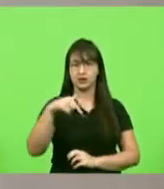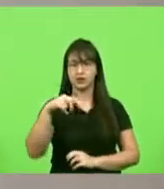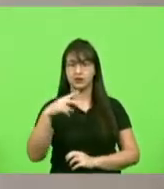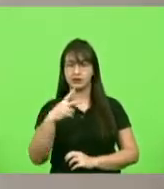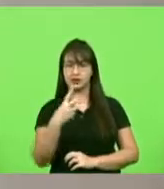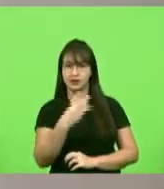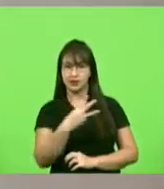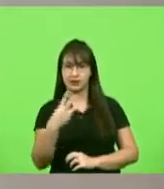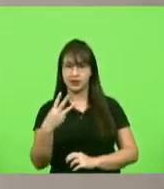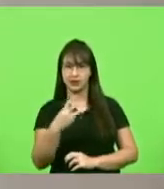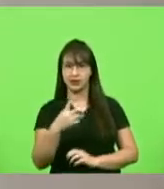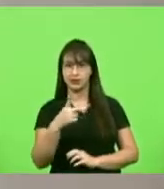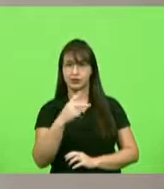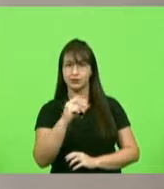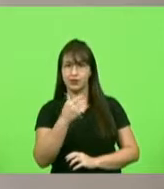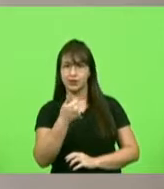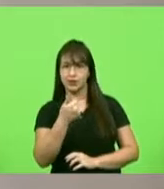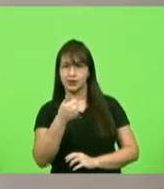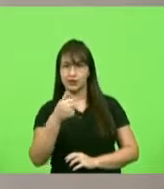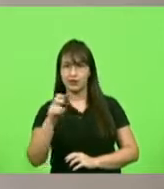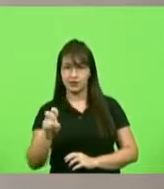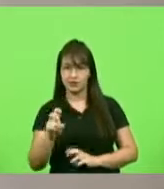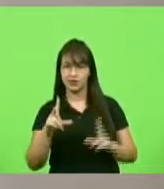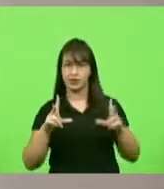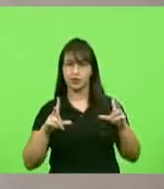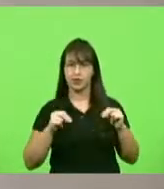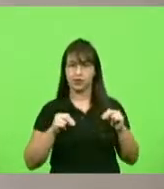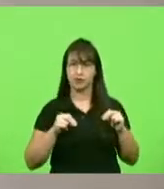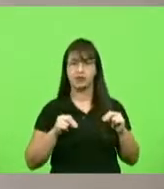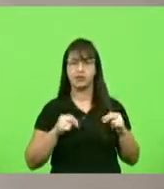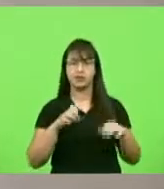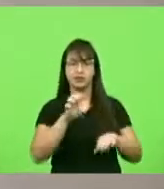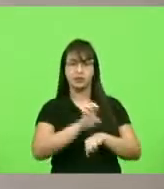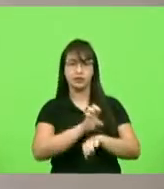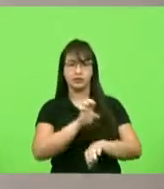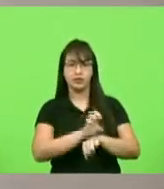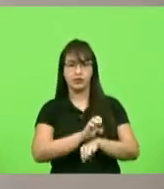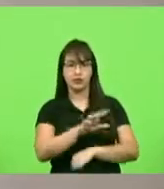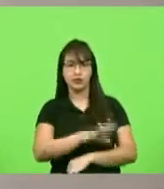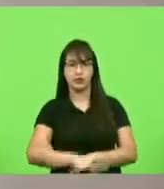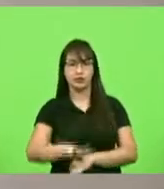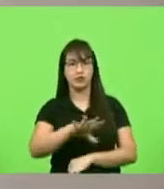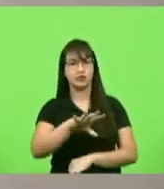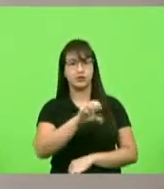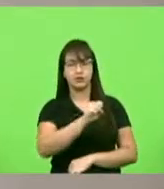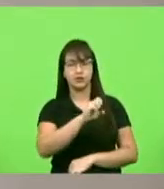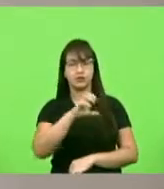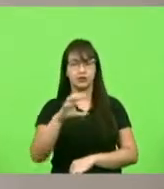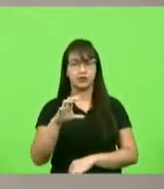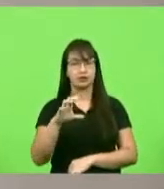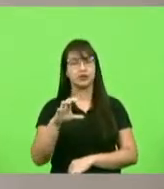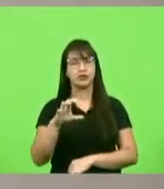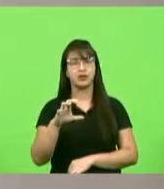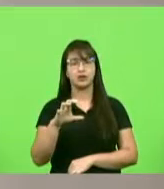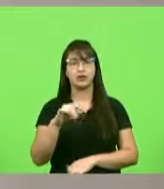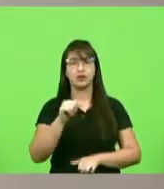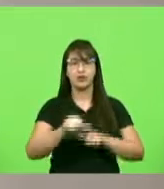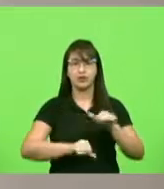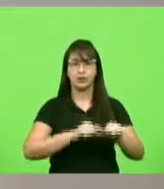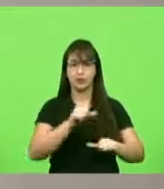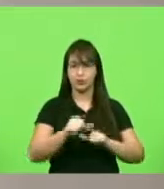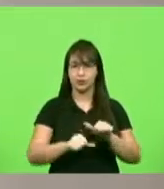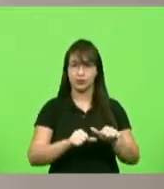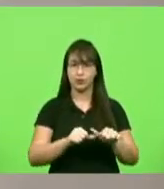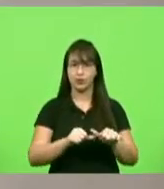16.733/2015, que consolida as leis que dispõem sobre o reconhecimento de utilidade pública estadual no âmbito do Estado de Santa Catarina, para alterar a denominação